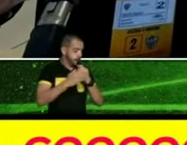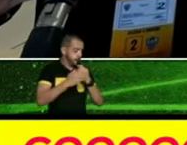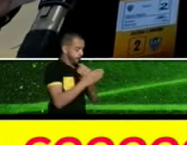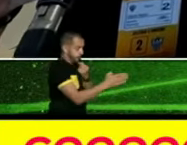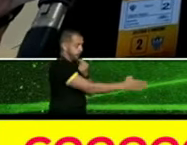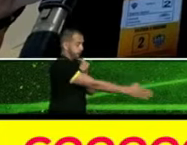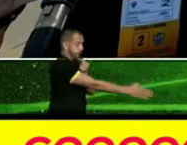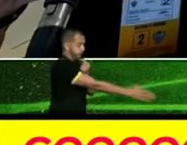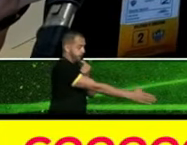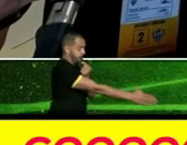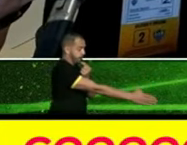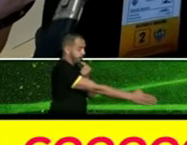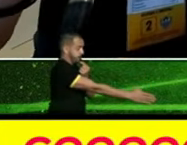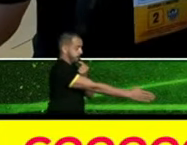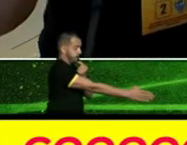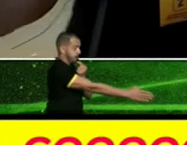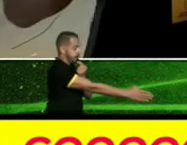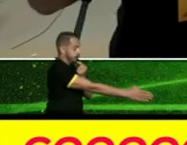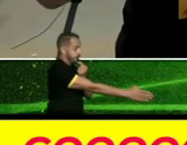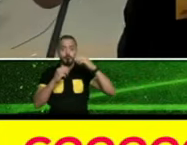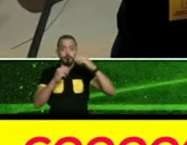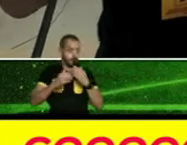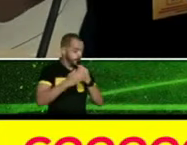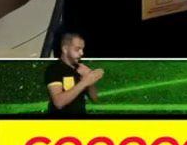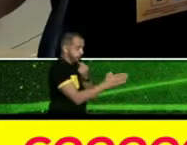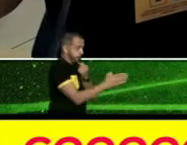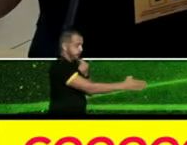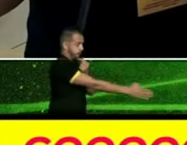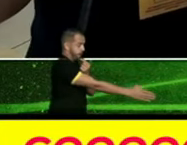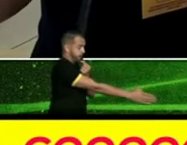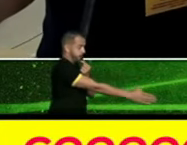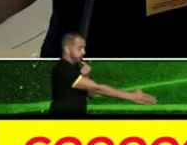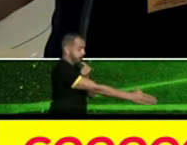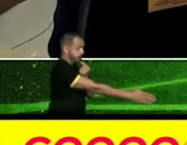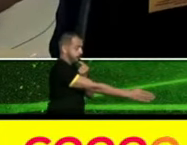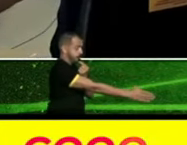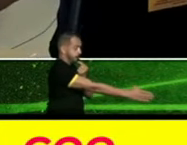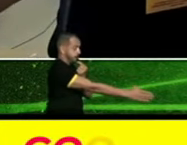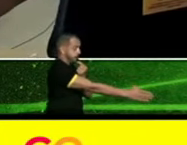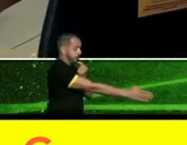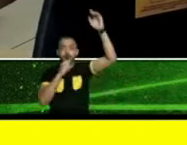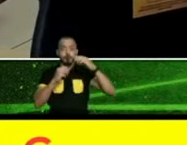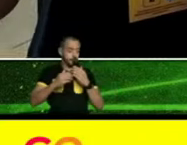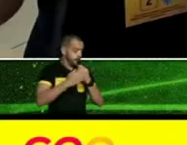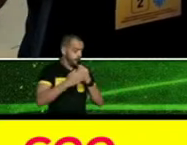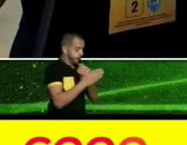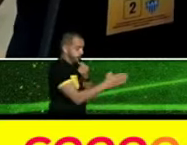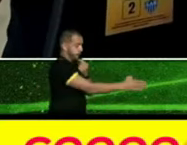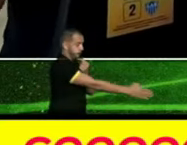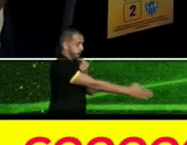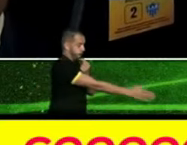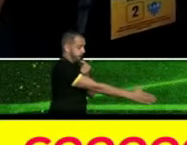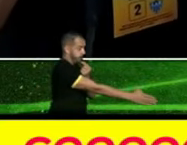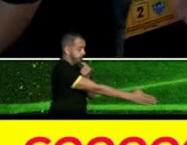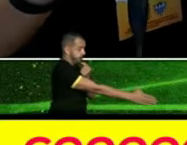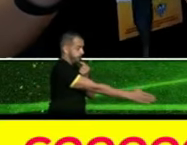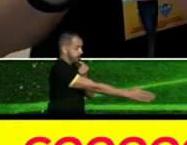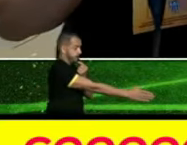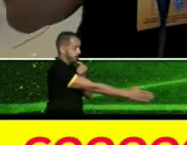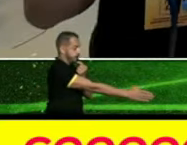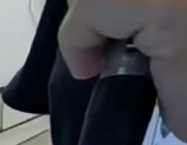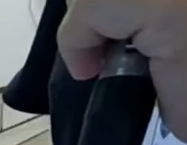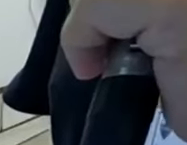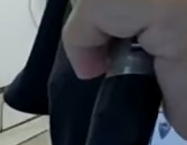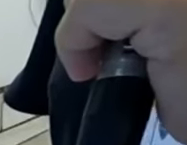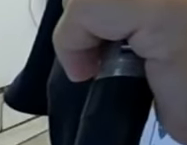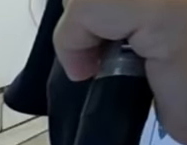Cabral e morreu lá dentro á no barbante do bracinho um pro Atlético zero para